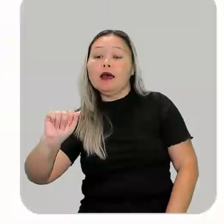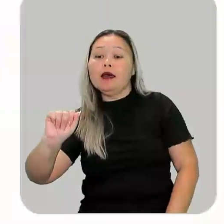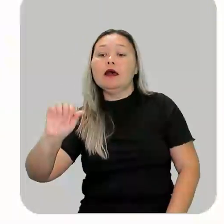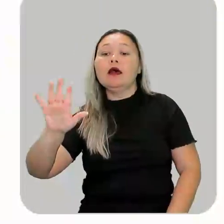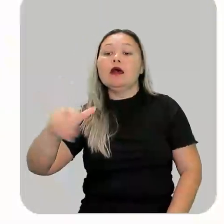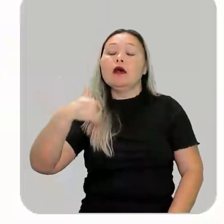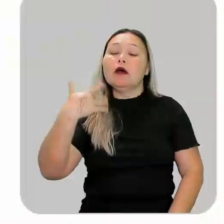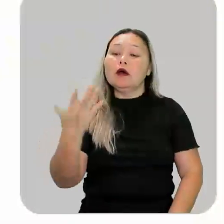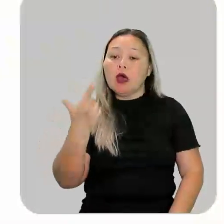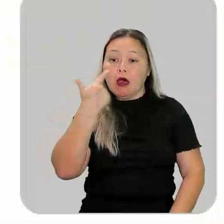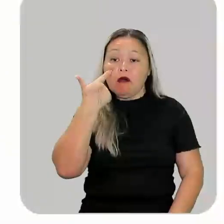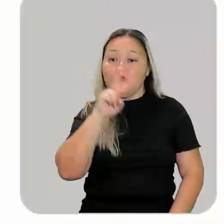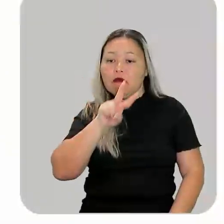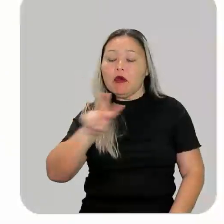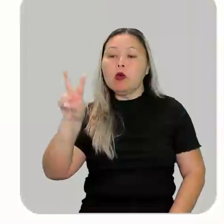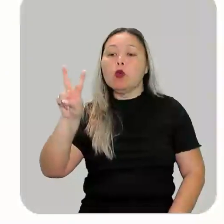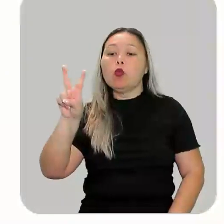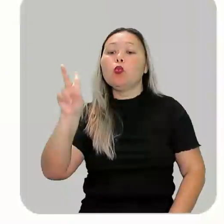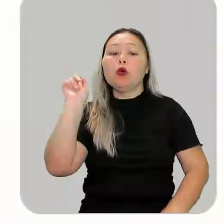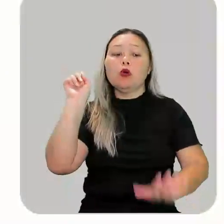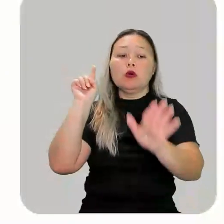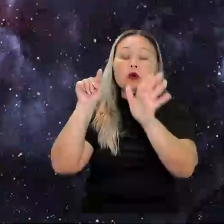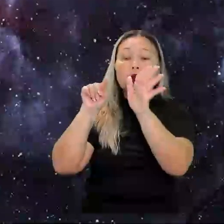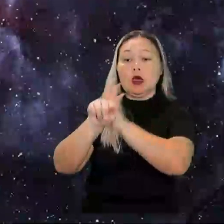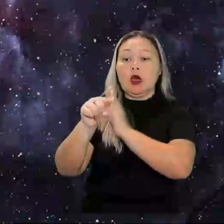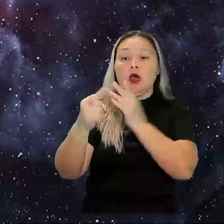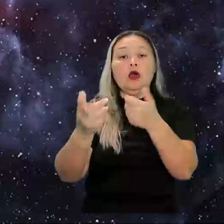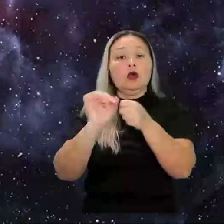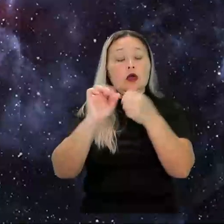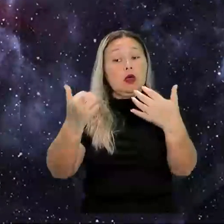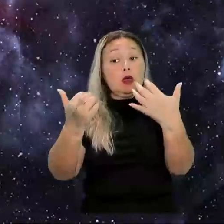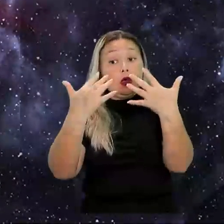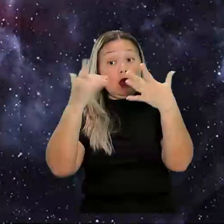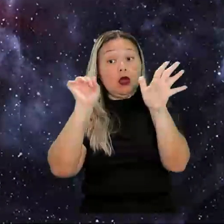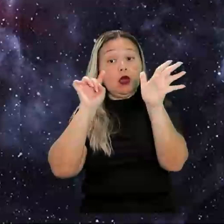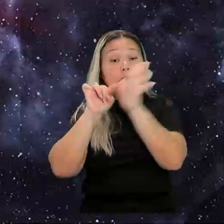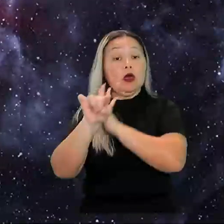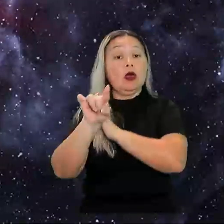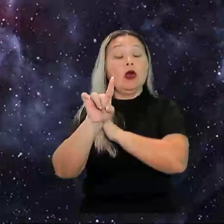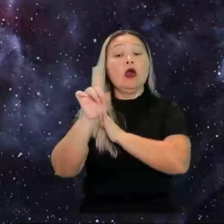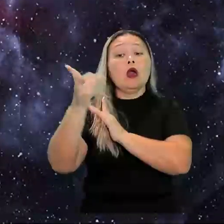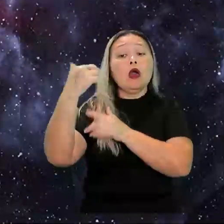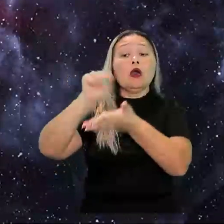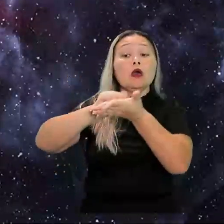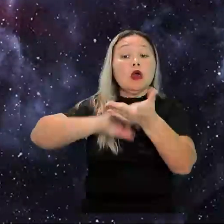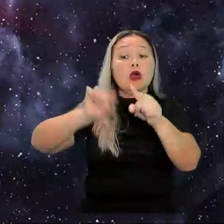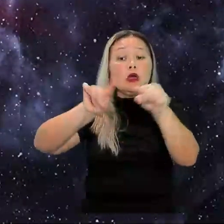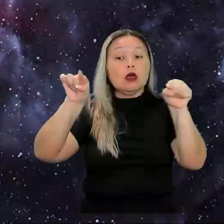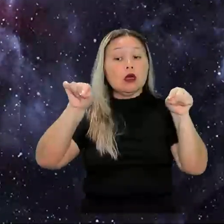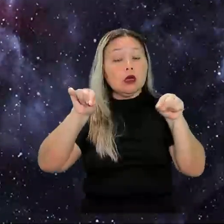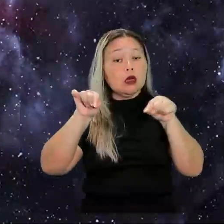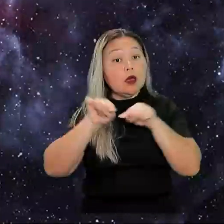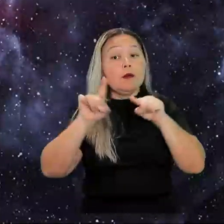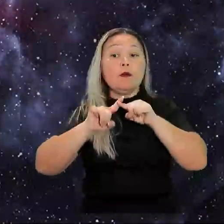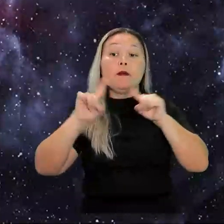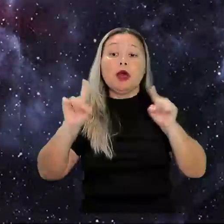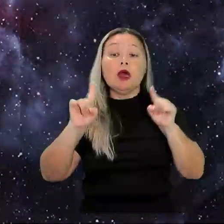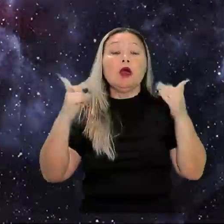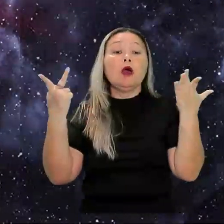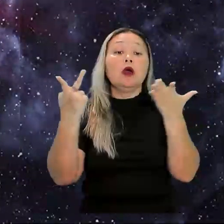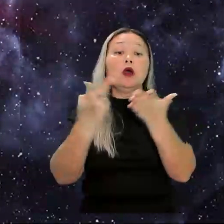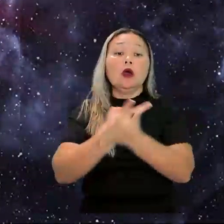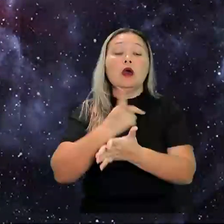né? Então, vocês viram? Então, essa questão, olha aqui pra gente, essa questão ela é lá das atividades de sala, mas o que